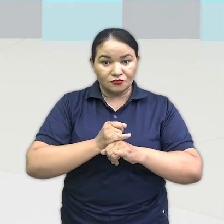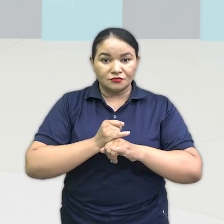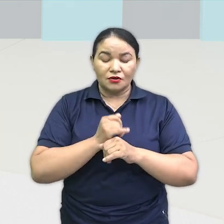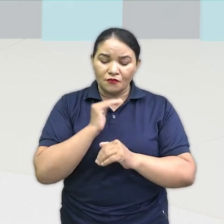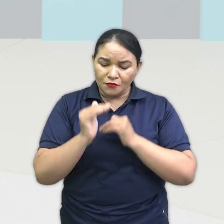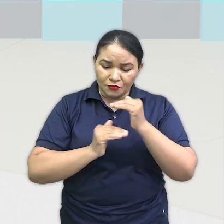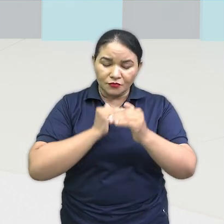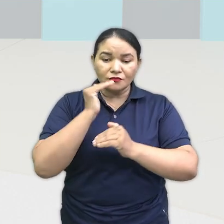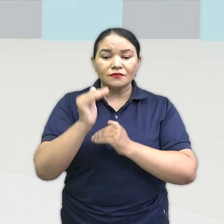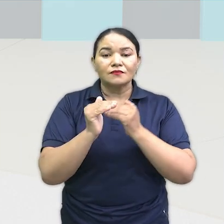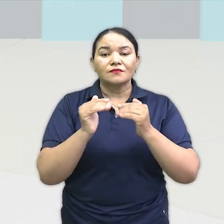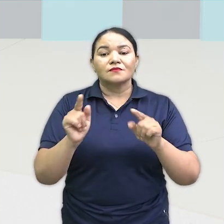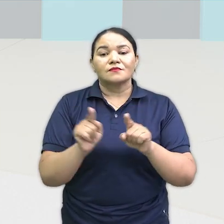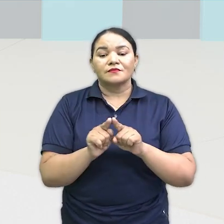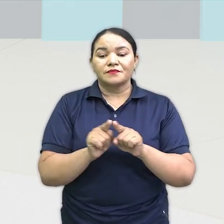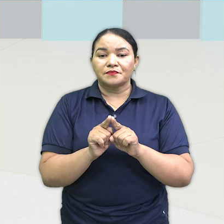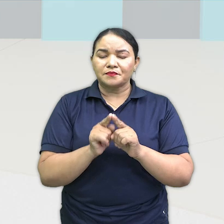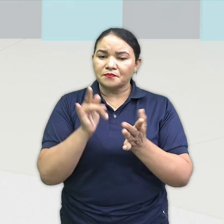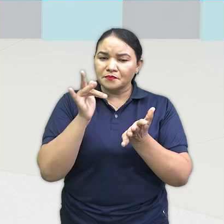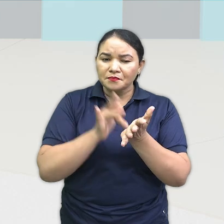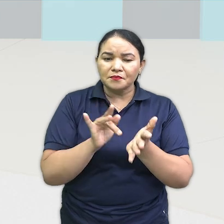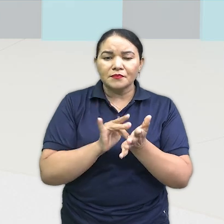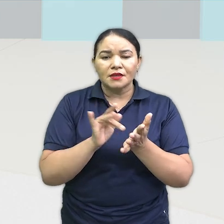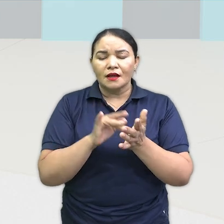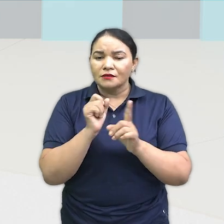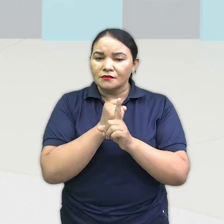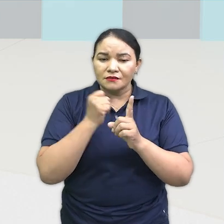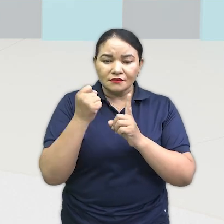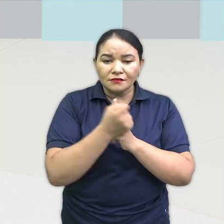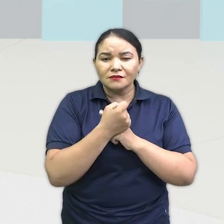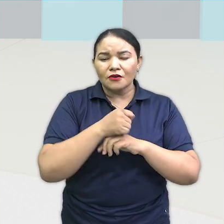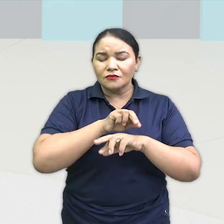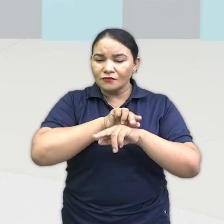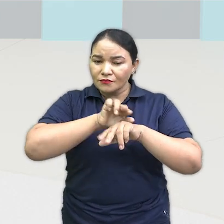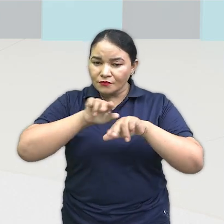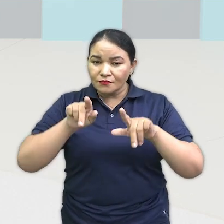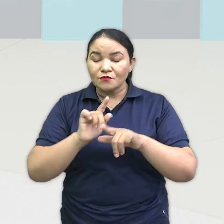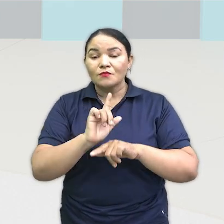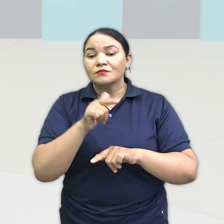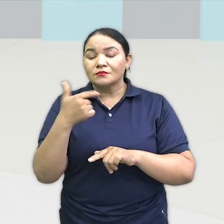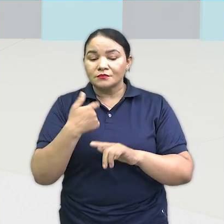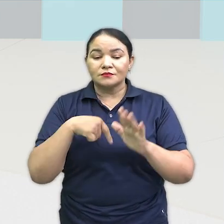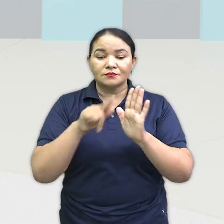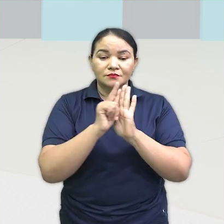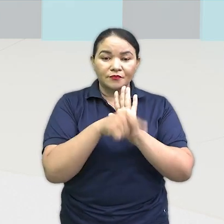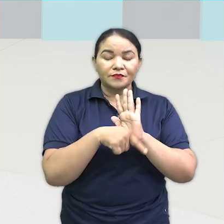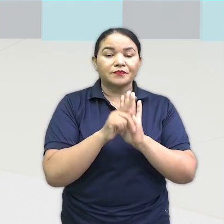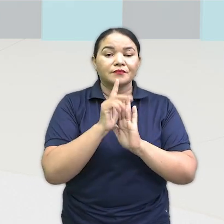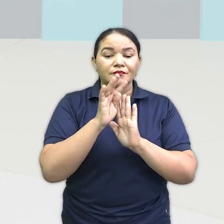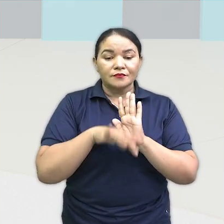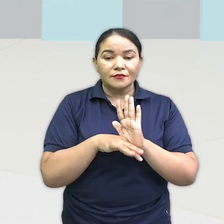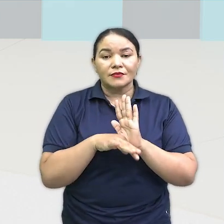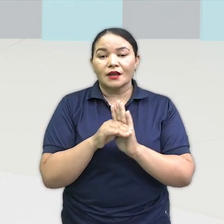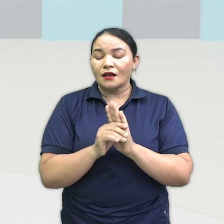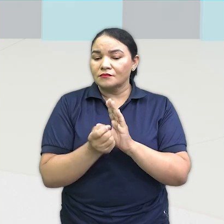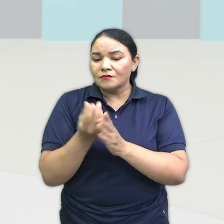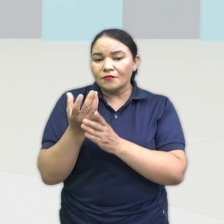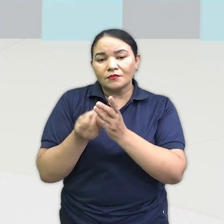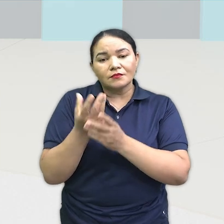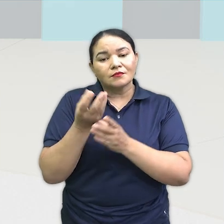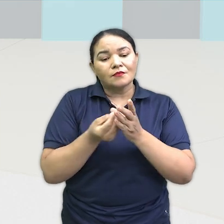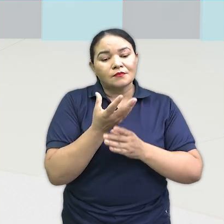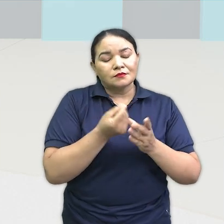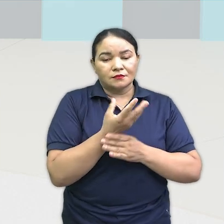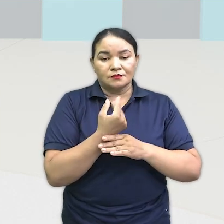da internet, das mídias sociais, outros gêneros textuais foram surgindo. Nós temos, por